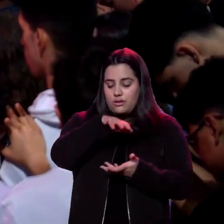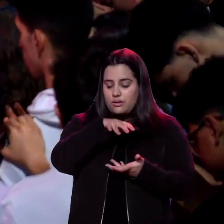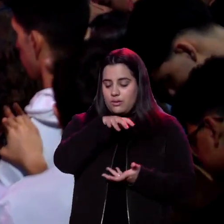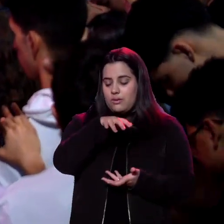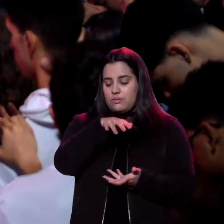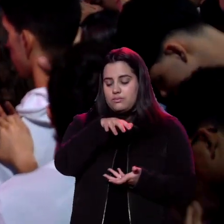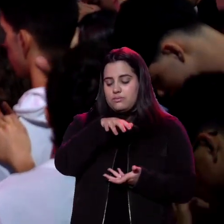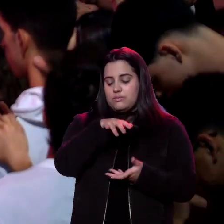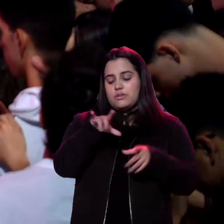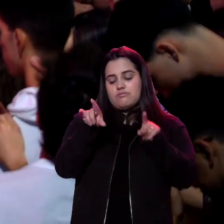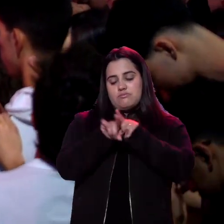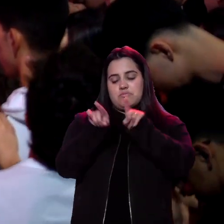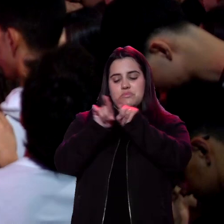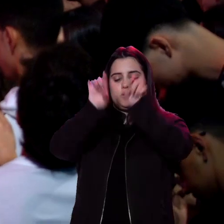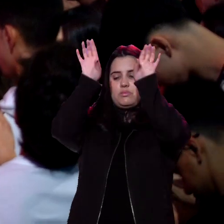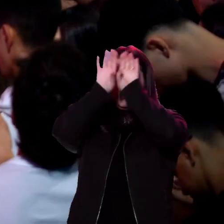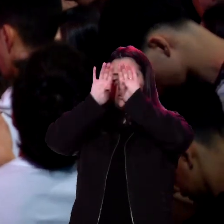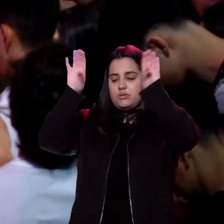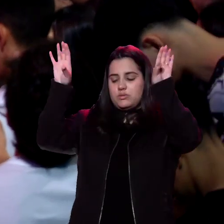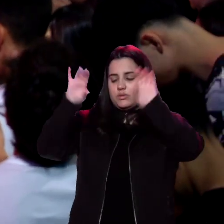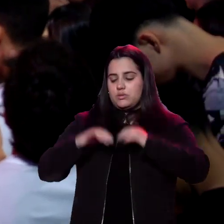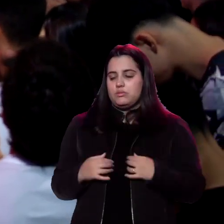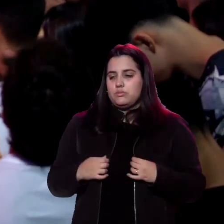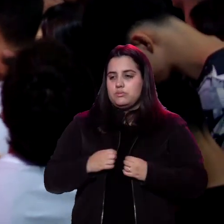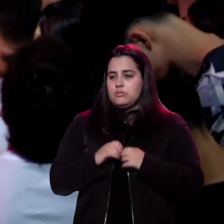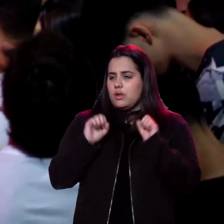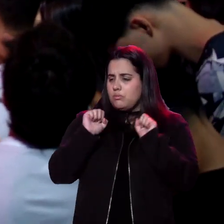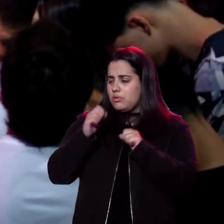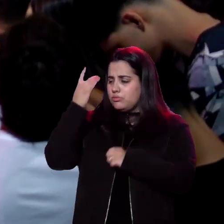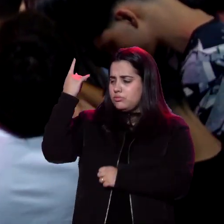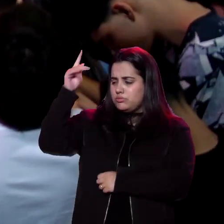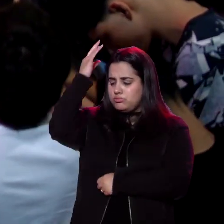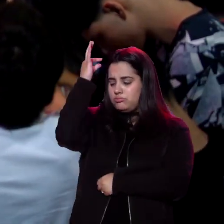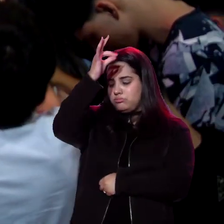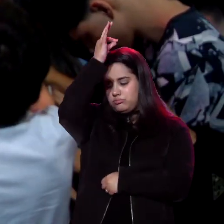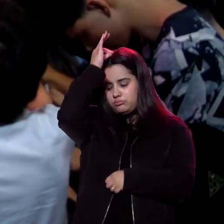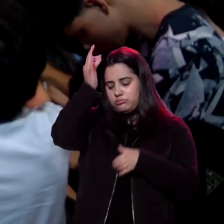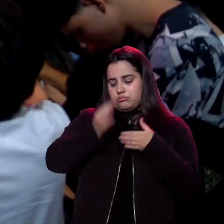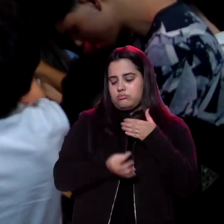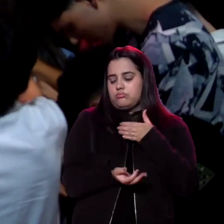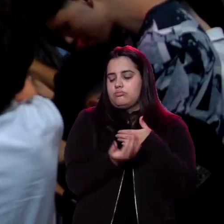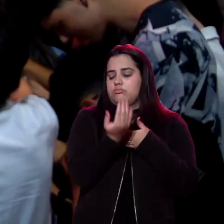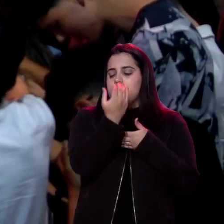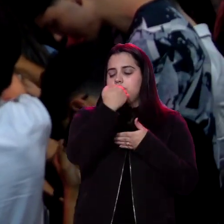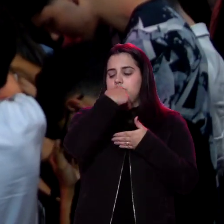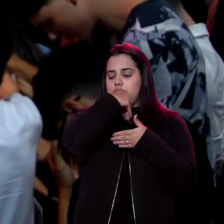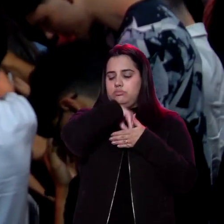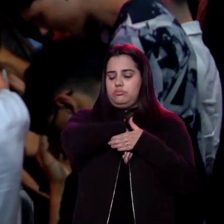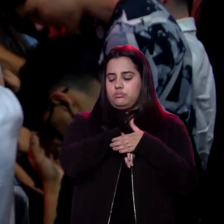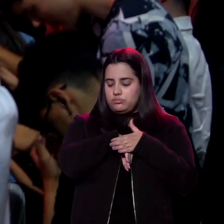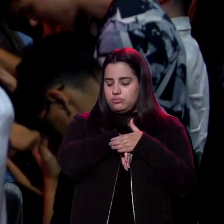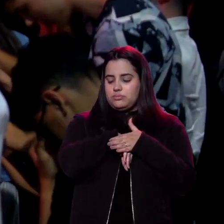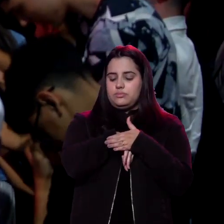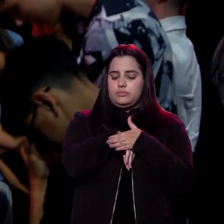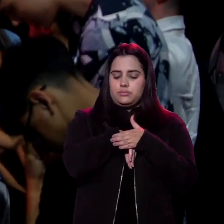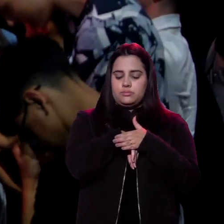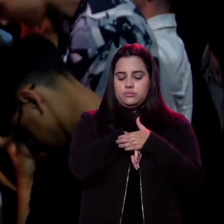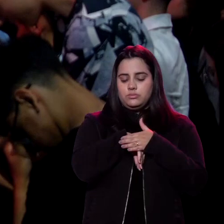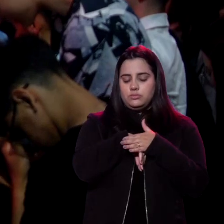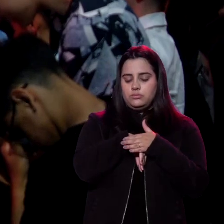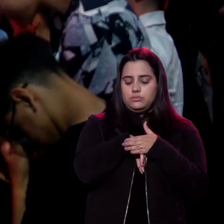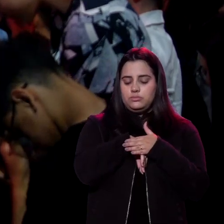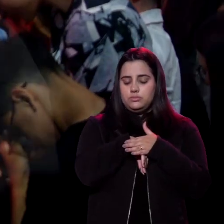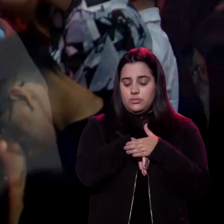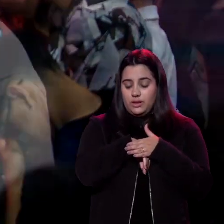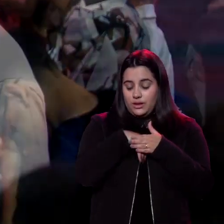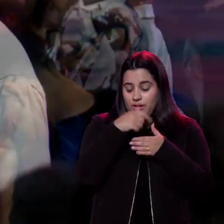e no céu. Entra com o seu Espírito dentro de mim e